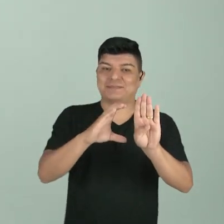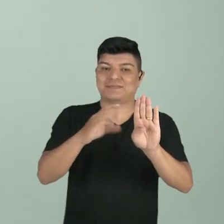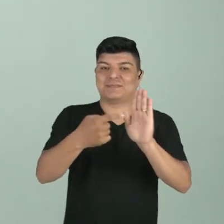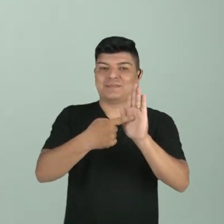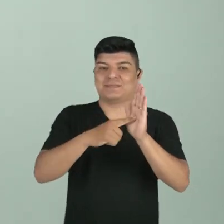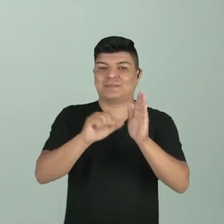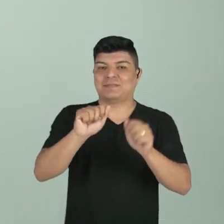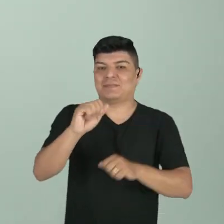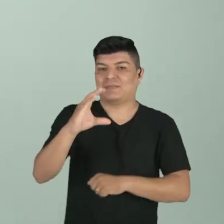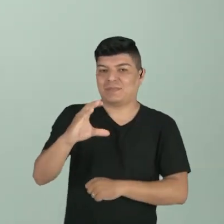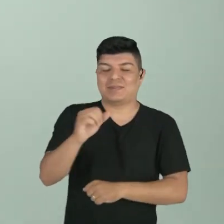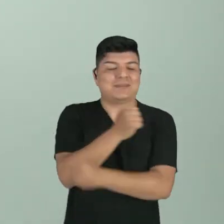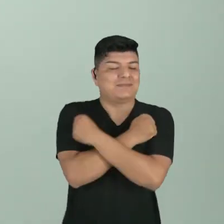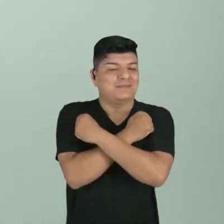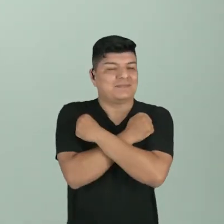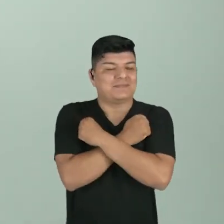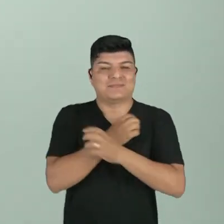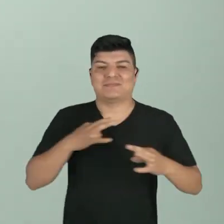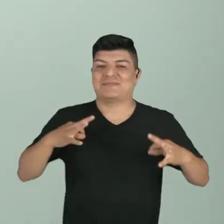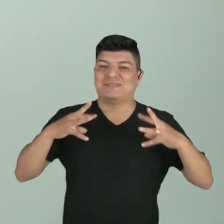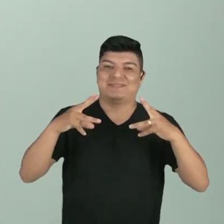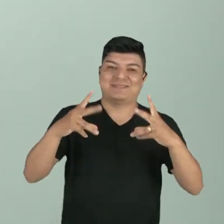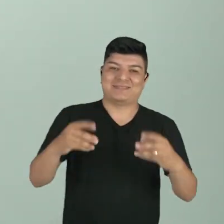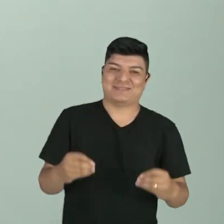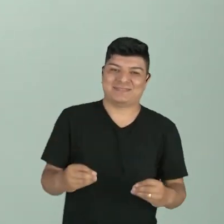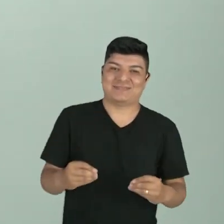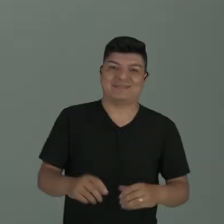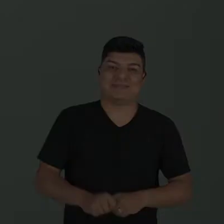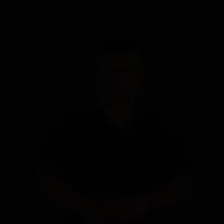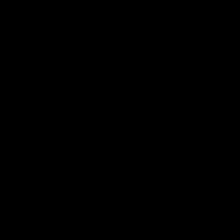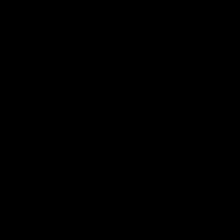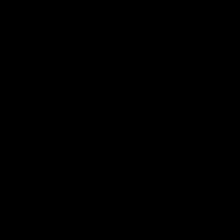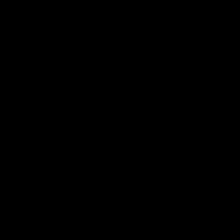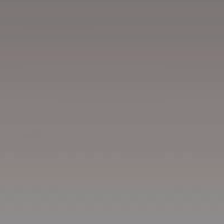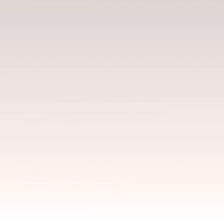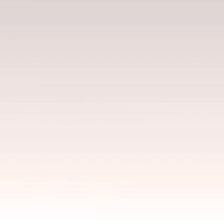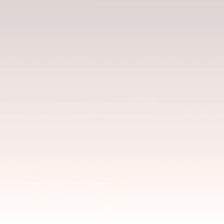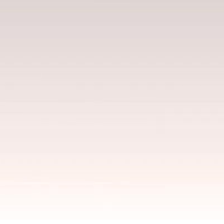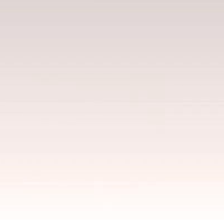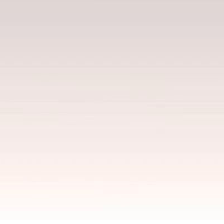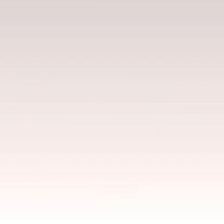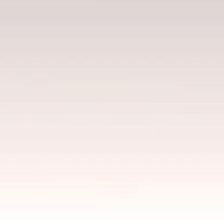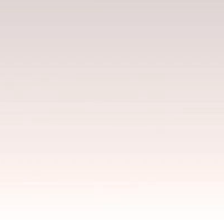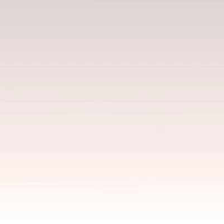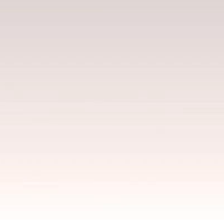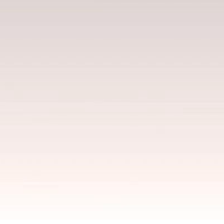eduque.ac. Um forte abraço a todos vocês.